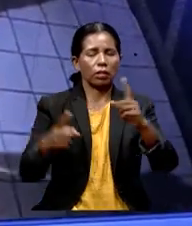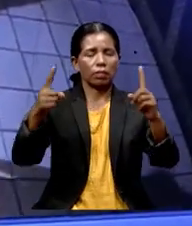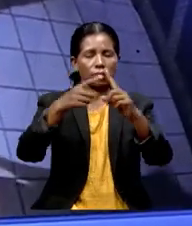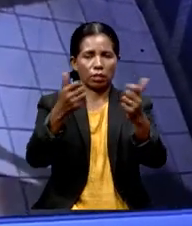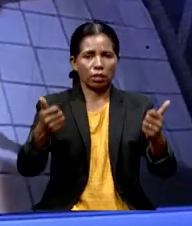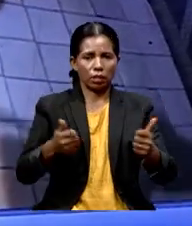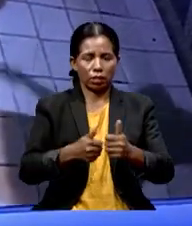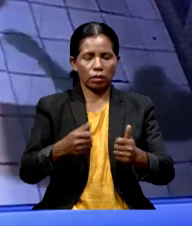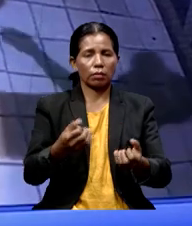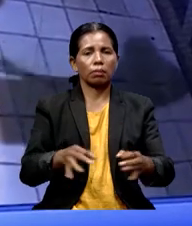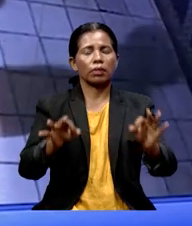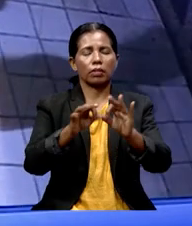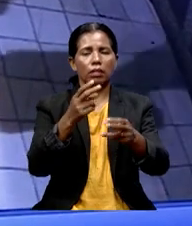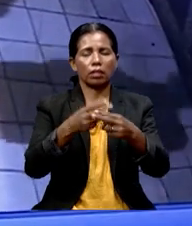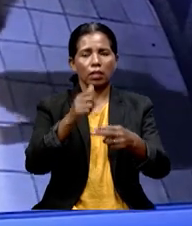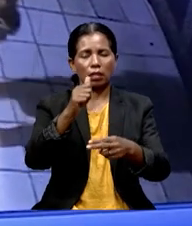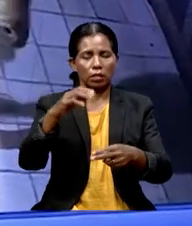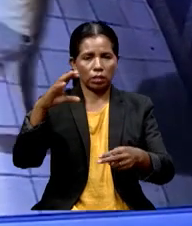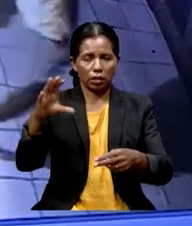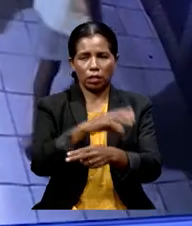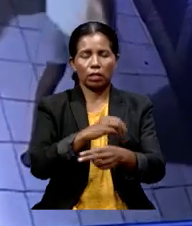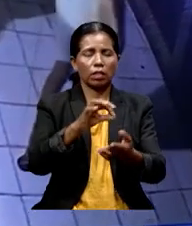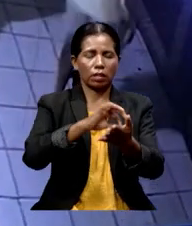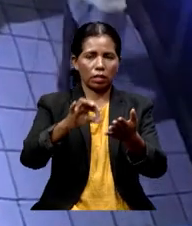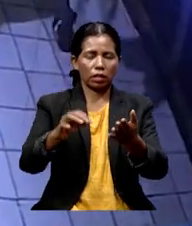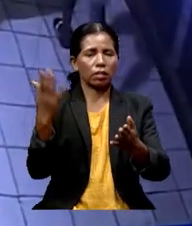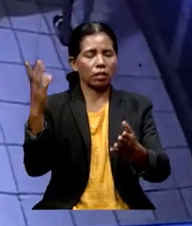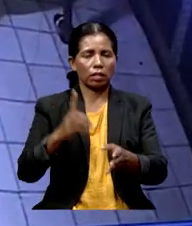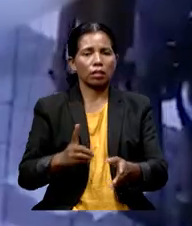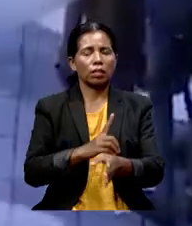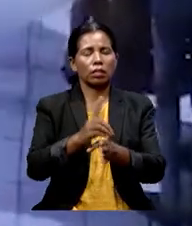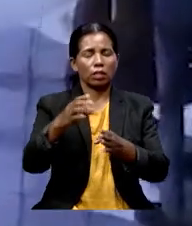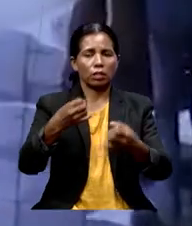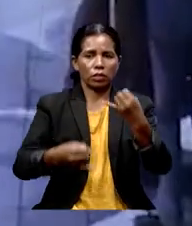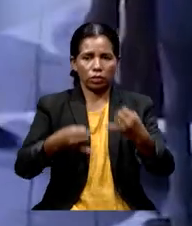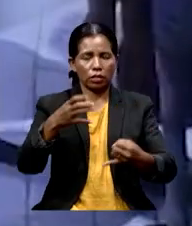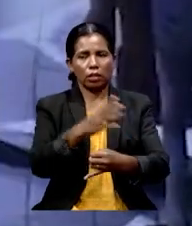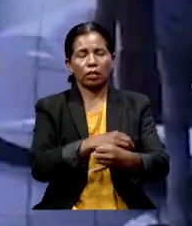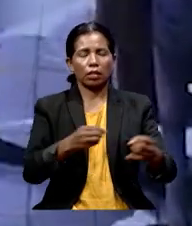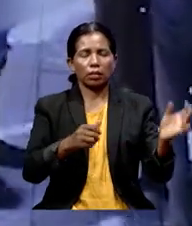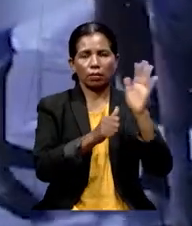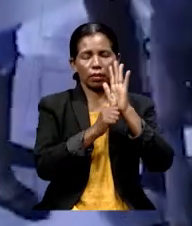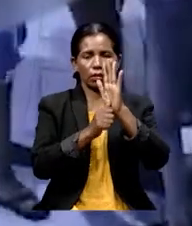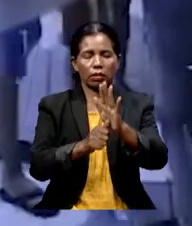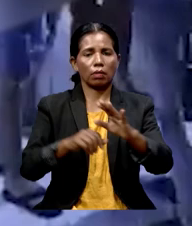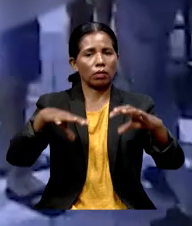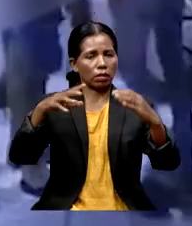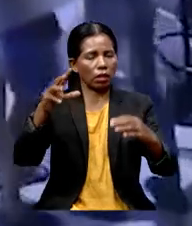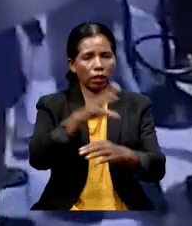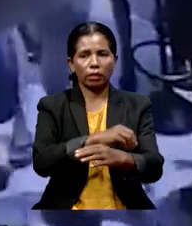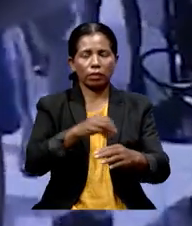agente principal ou inicial AC, domos resistona e a direção disciplinar justiça, ato apresenta para o Conselho